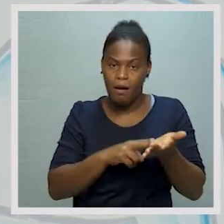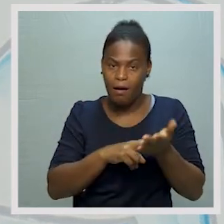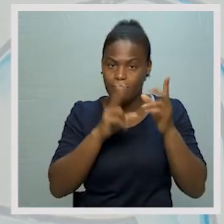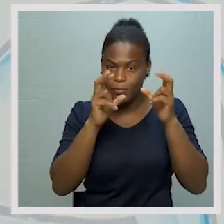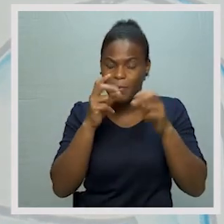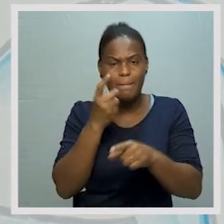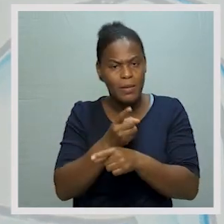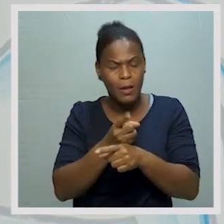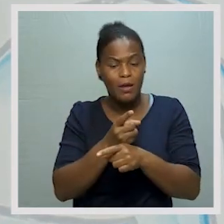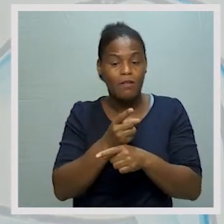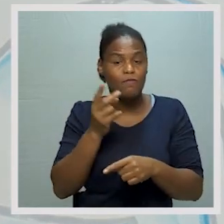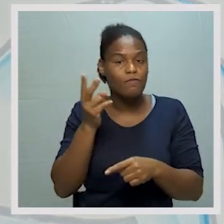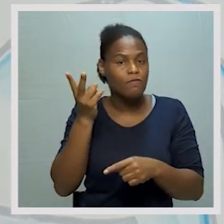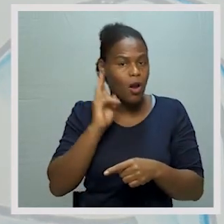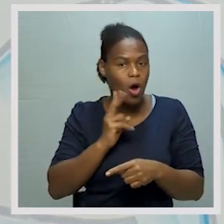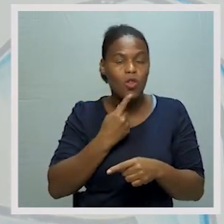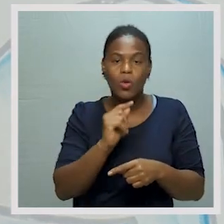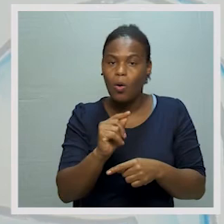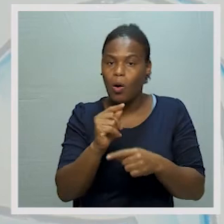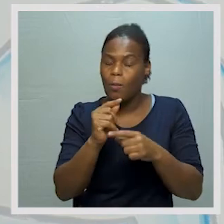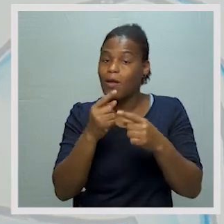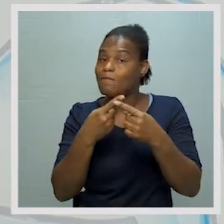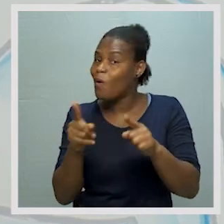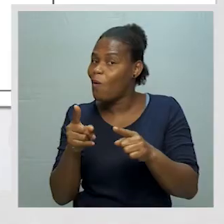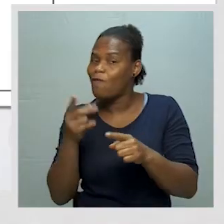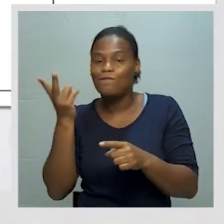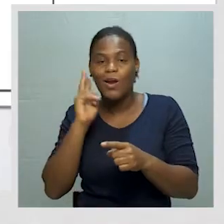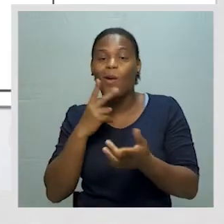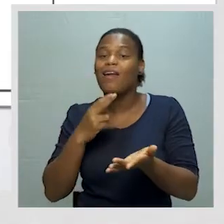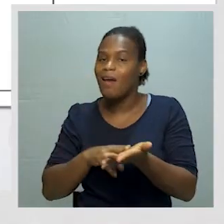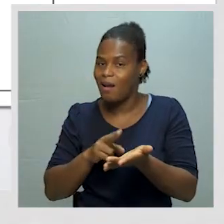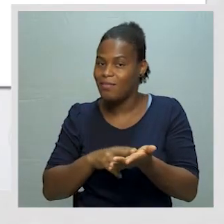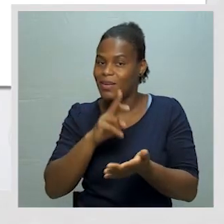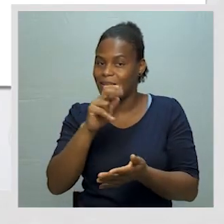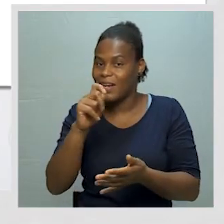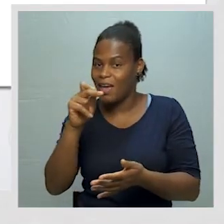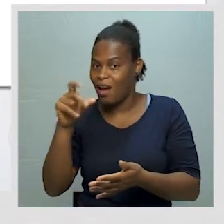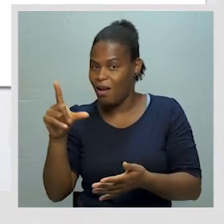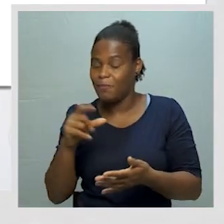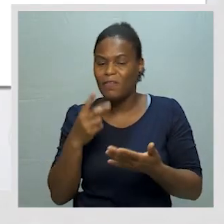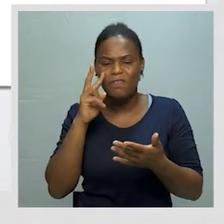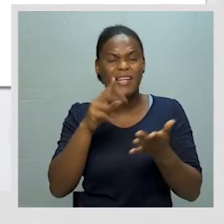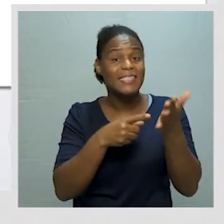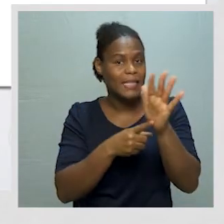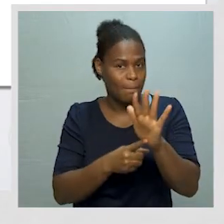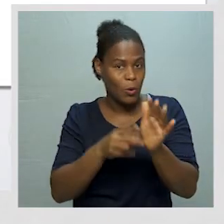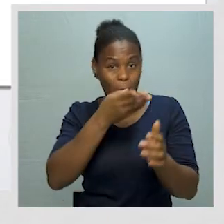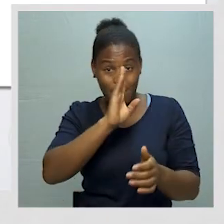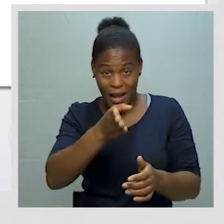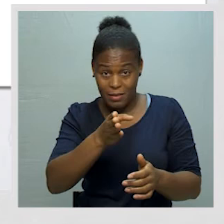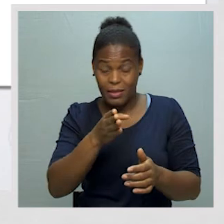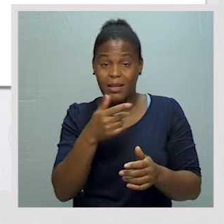só que em vez de valor nominal fica o valor real. Então vamos ver um exemplo para pôr